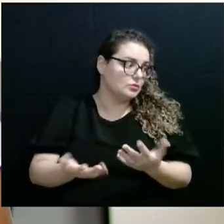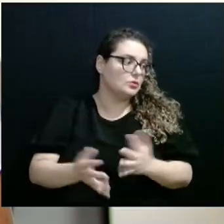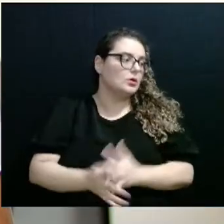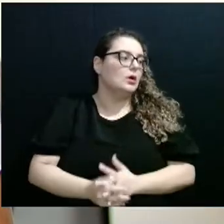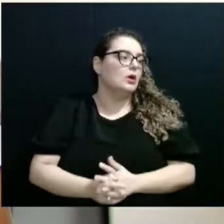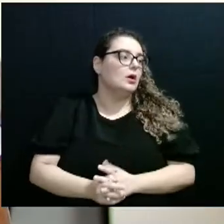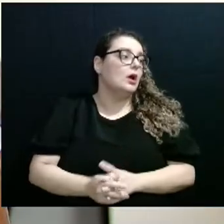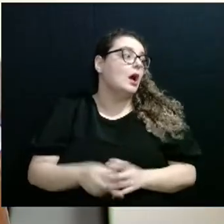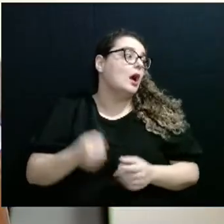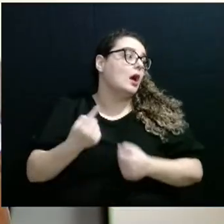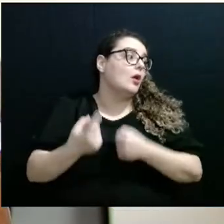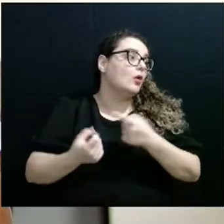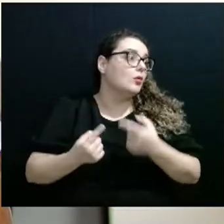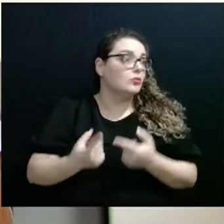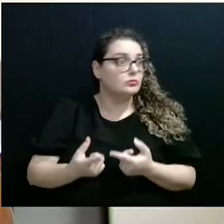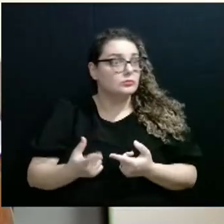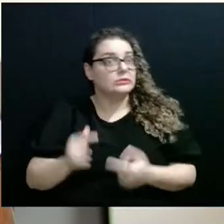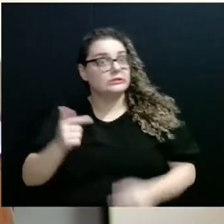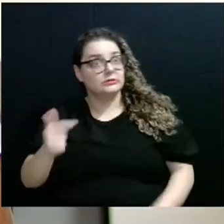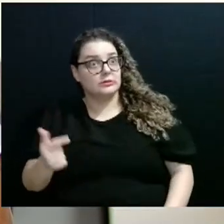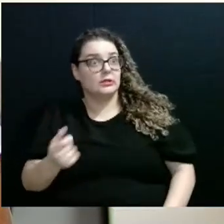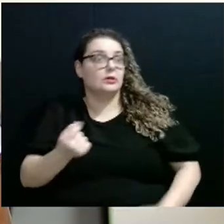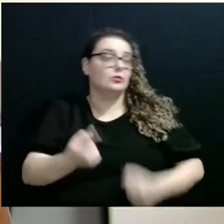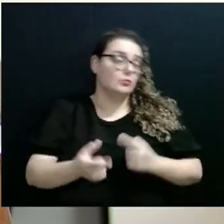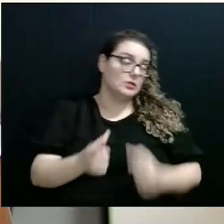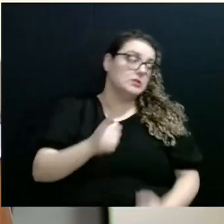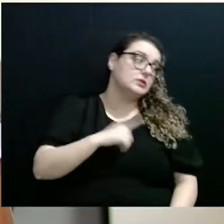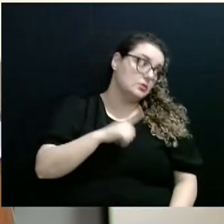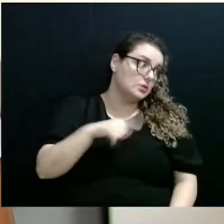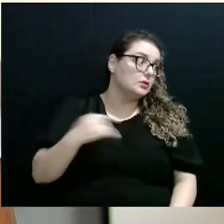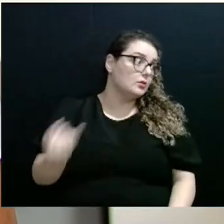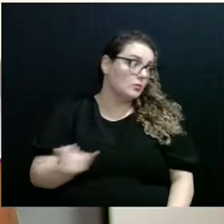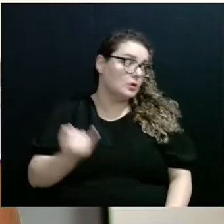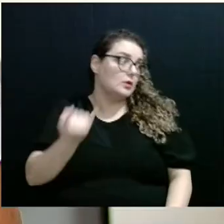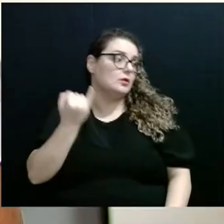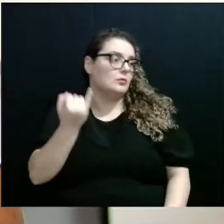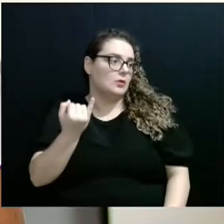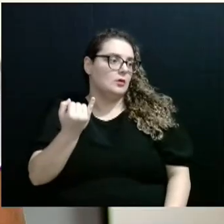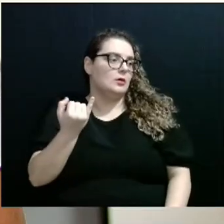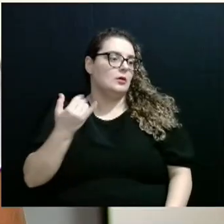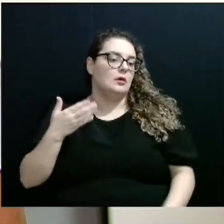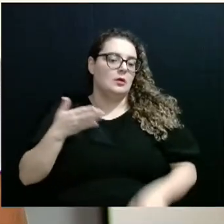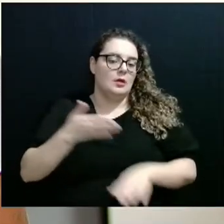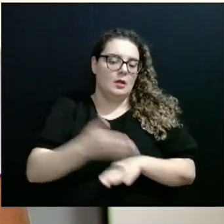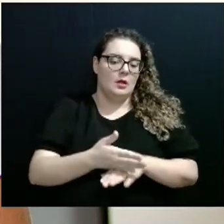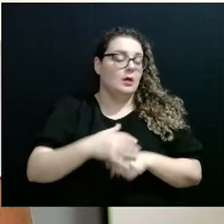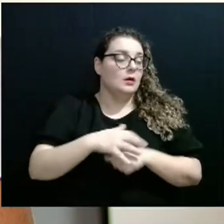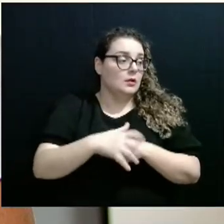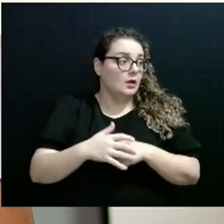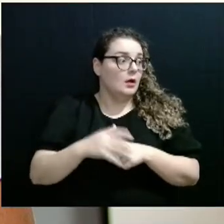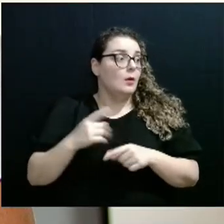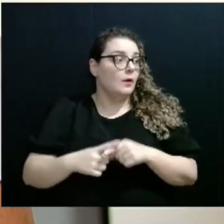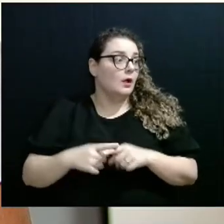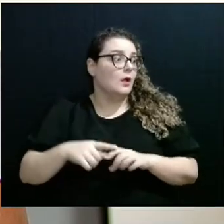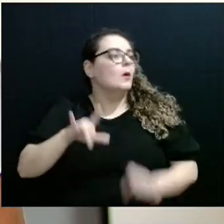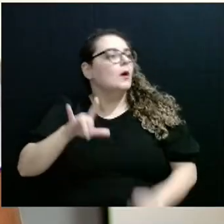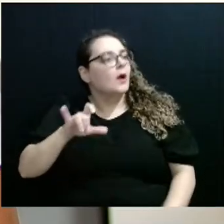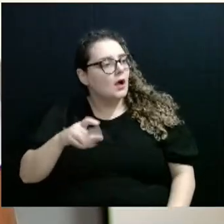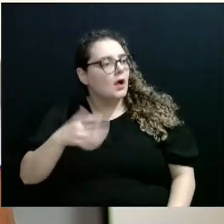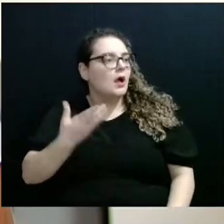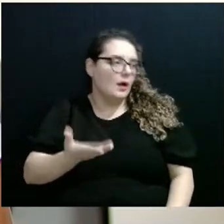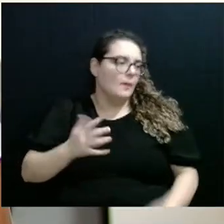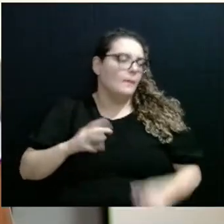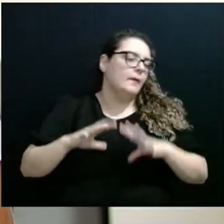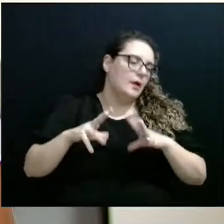têm, outras que já têm. Então, para elas é importante entrar no mundo digital, porque o Instagram é uma ferramenta aí que está para todo mundo